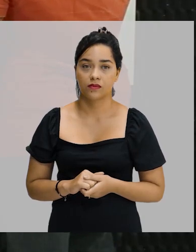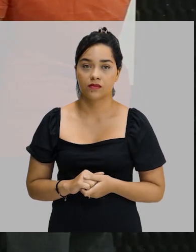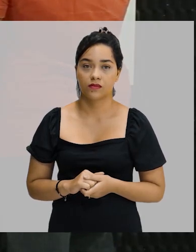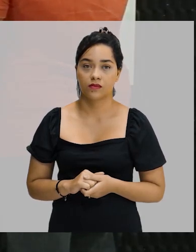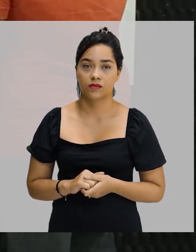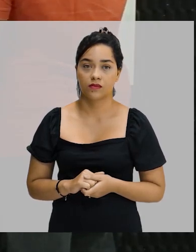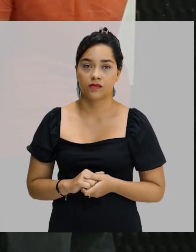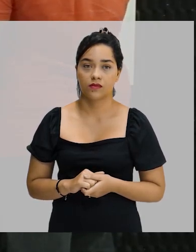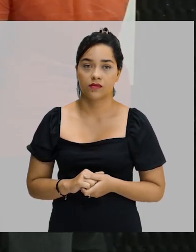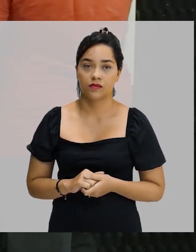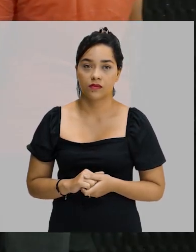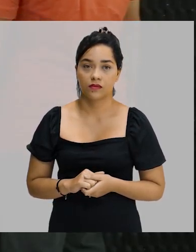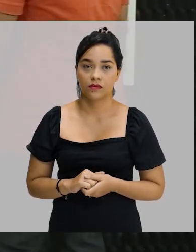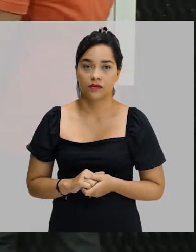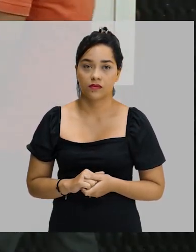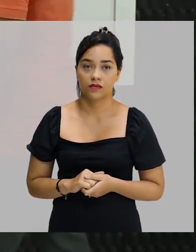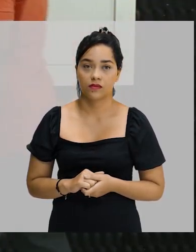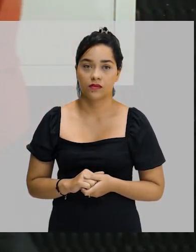Pronto.